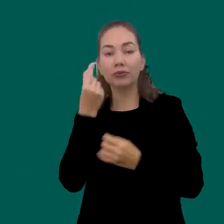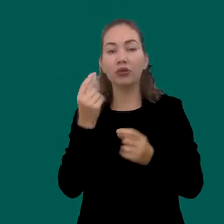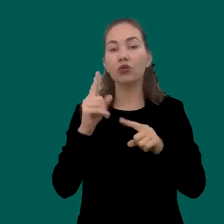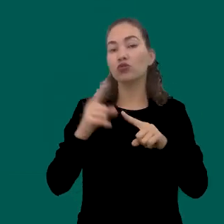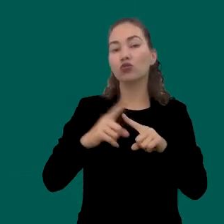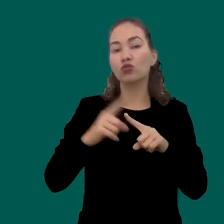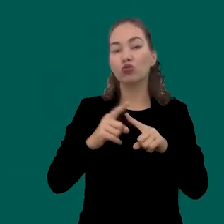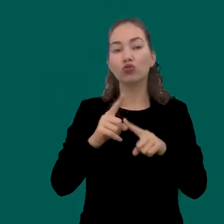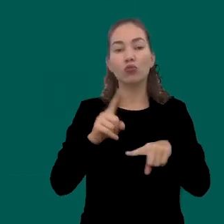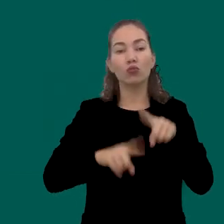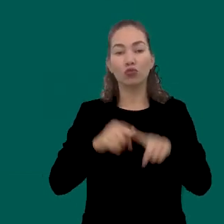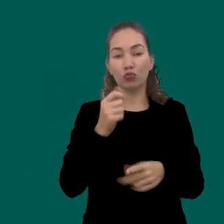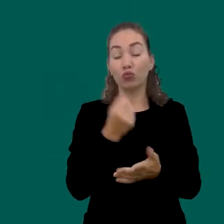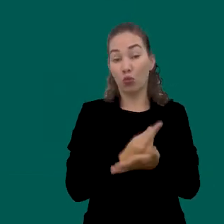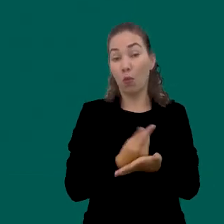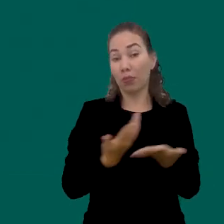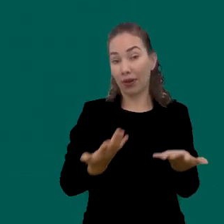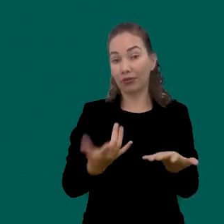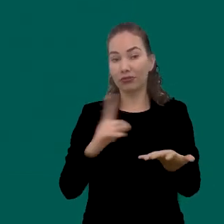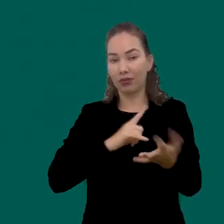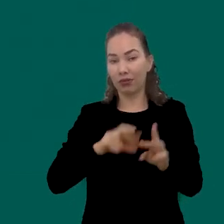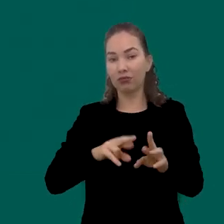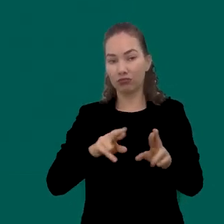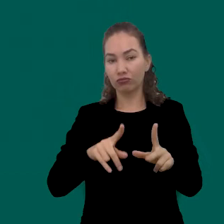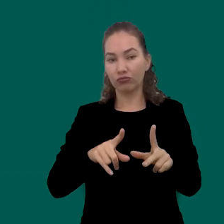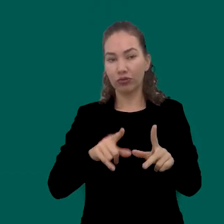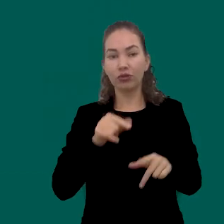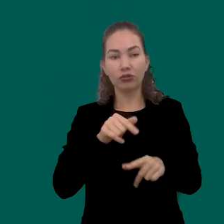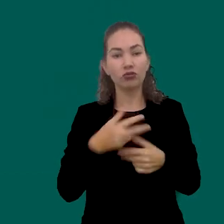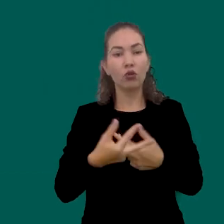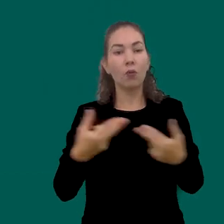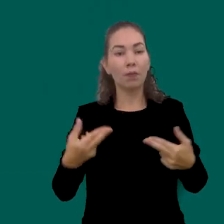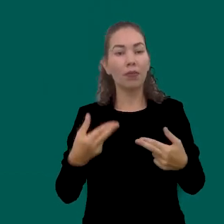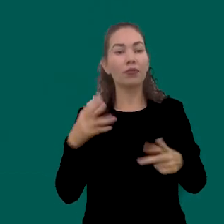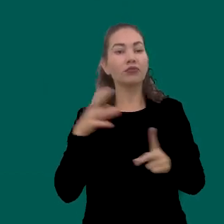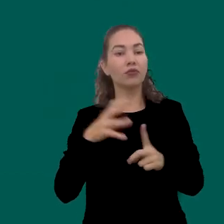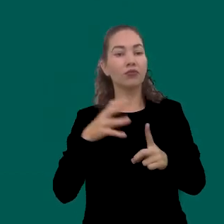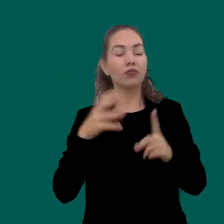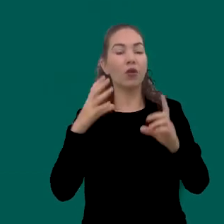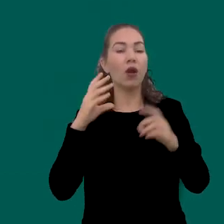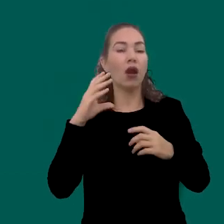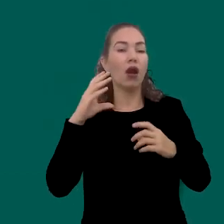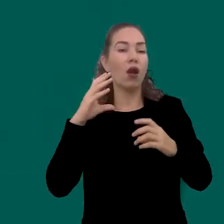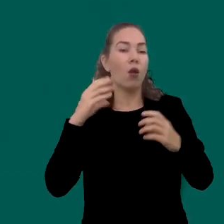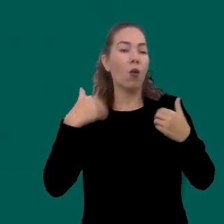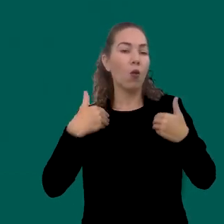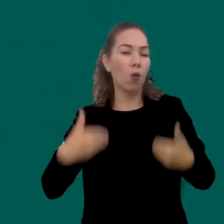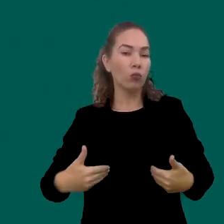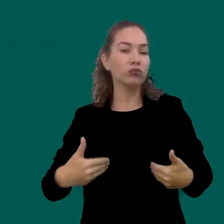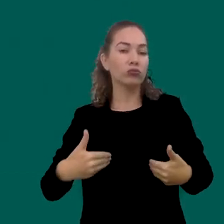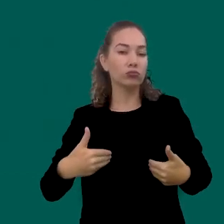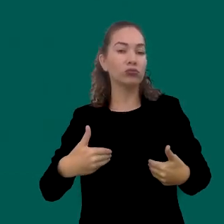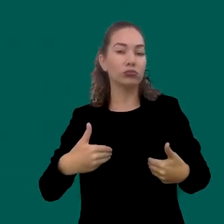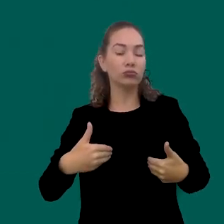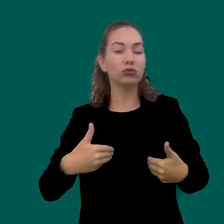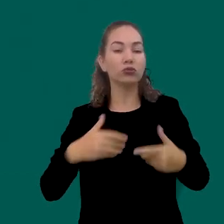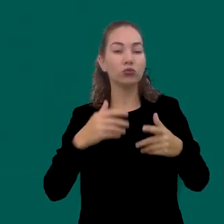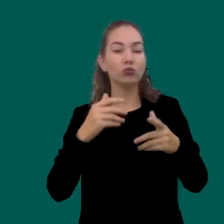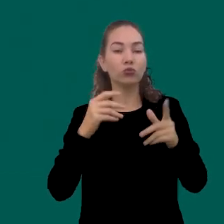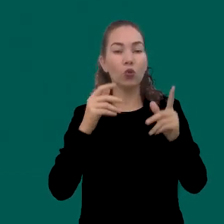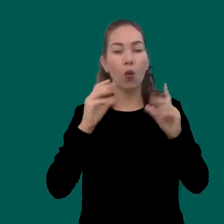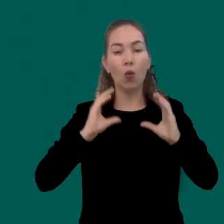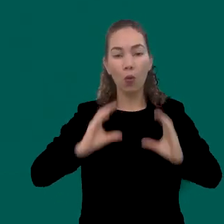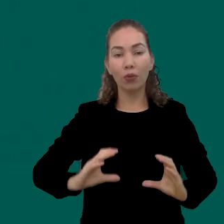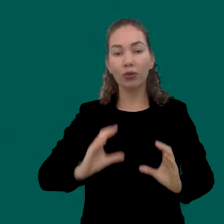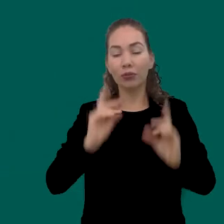de produtos comprados. Tá? Isso é uma coisa que daqui a pouco afeta o comportamento do cara comprar online, no offline. Nem falo